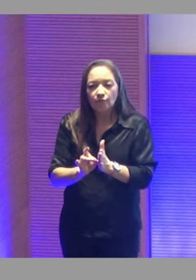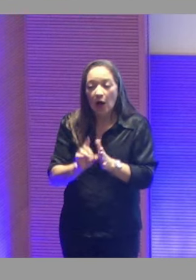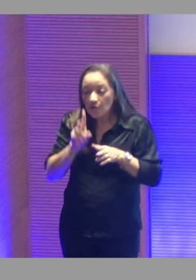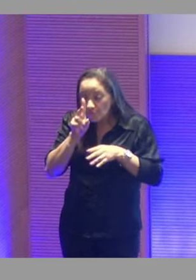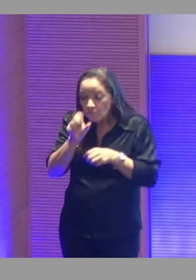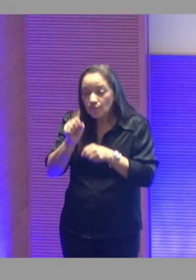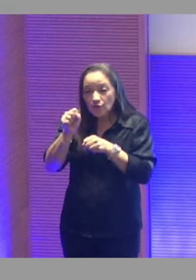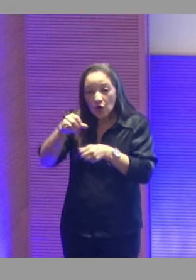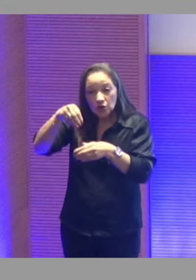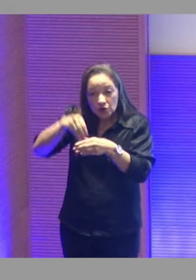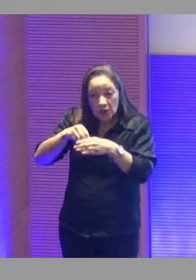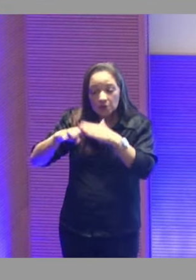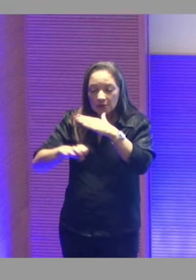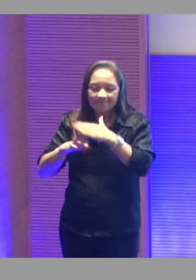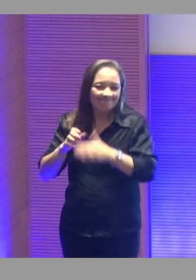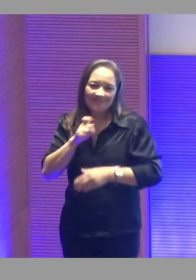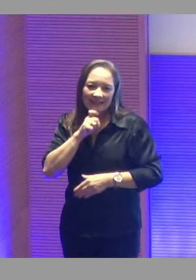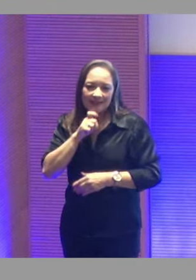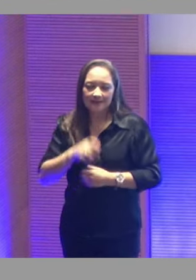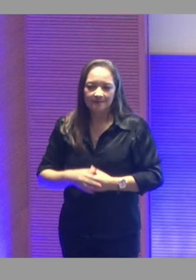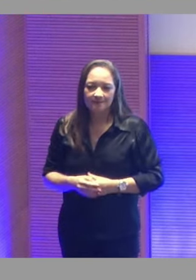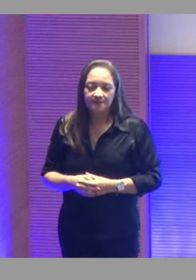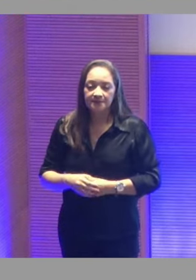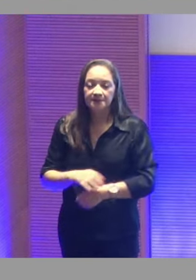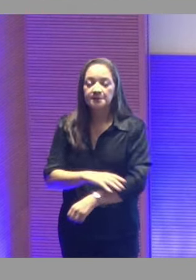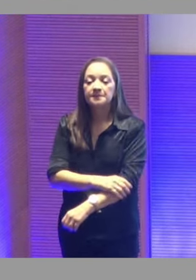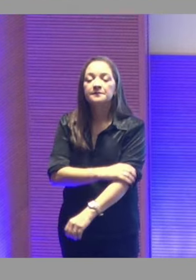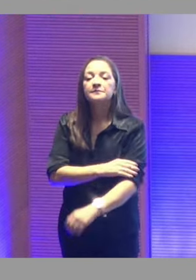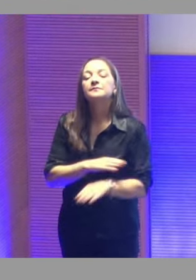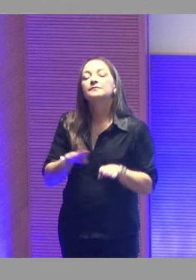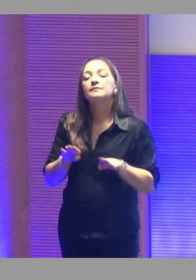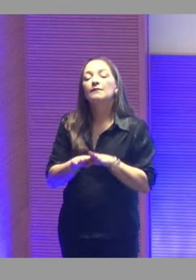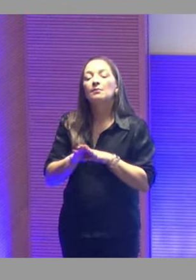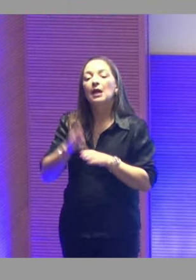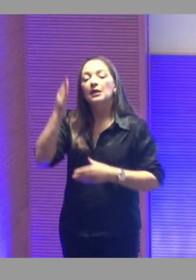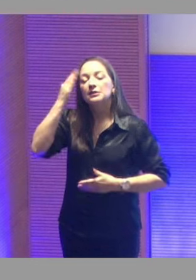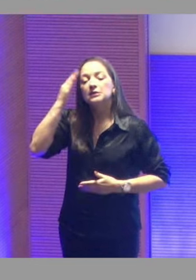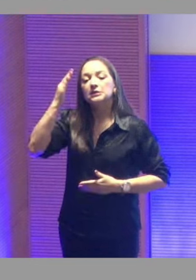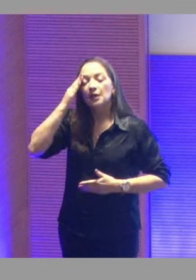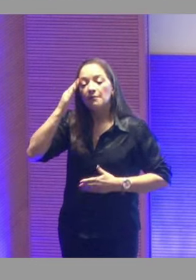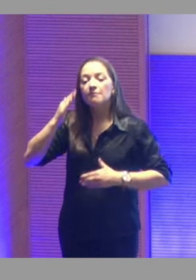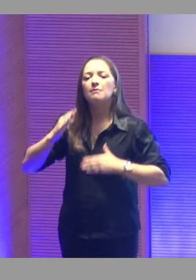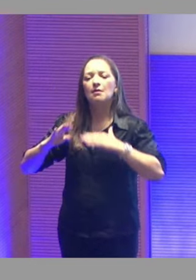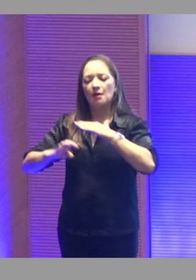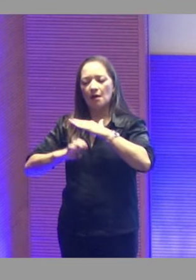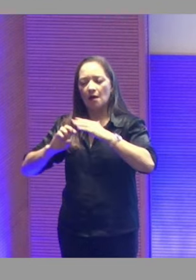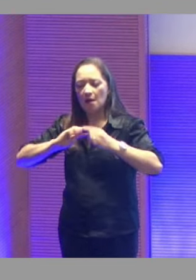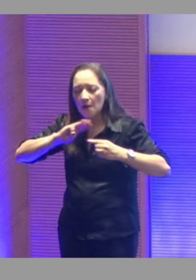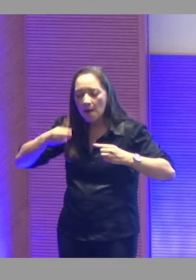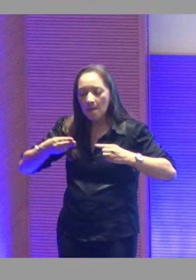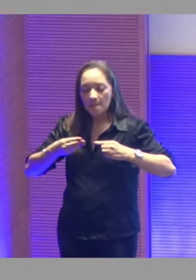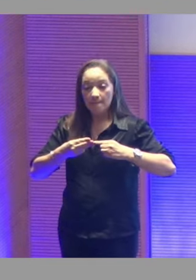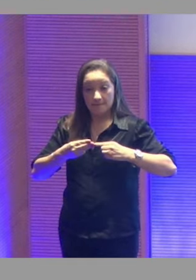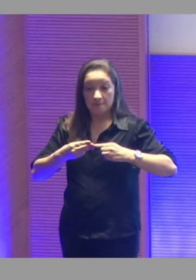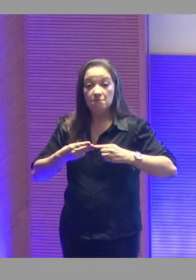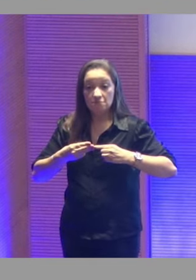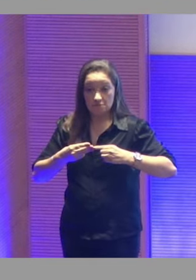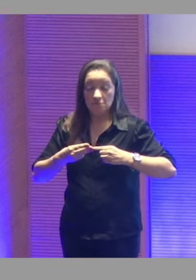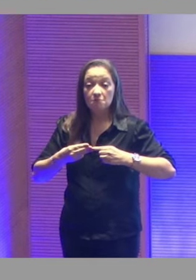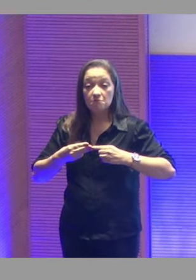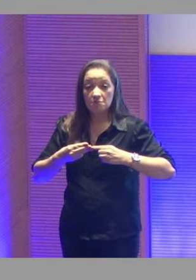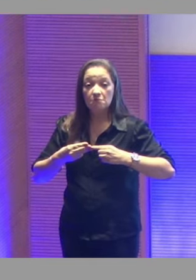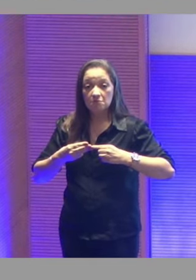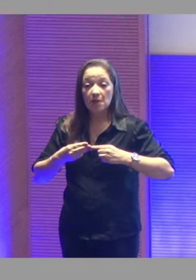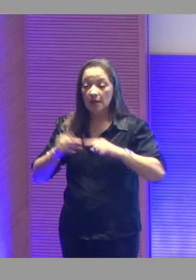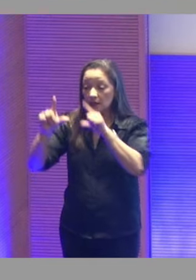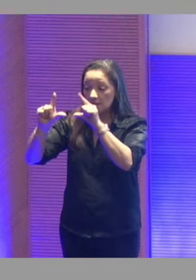da organização a gente queria saber também um pouquinho das organizações que T metas voluntárias de mitigação né metas